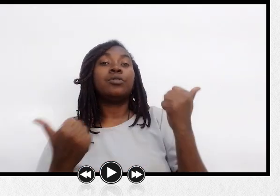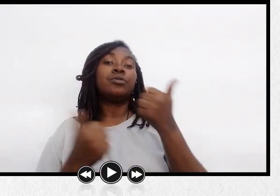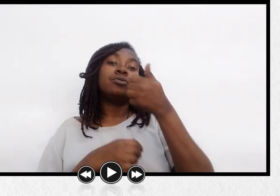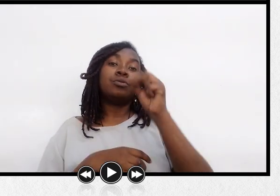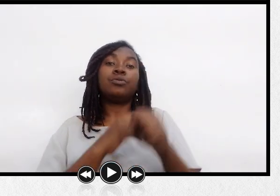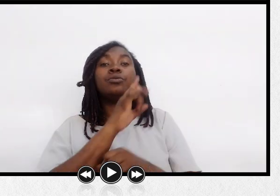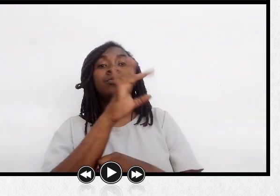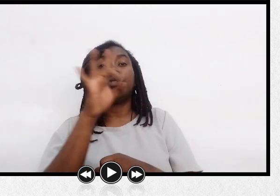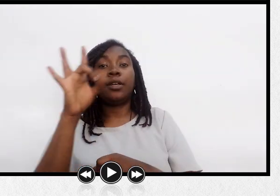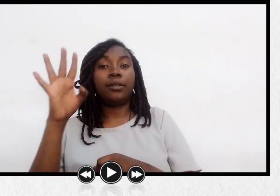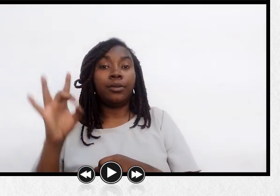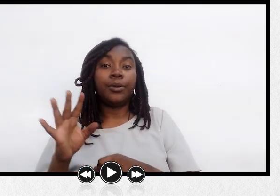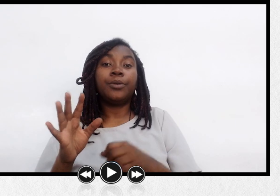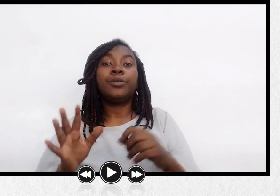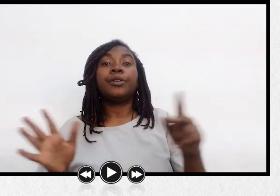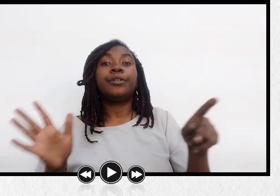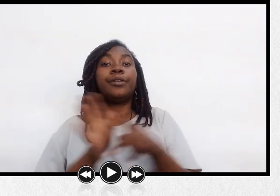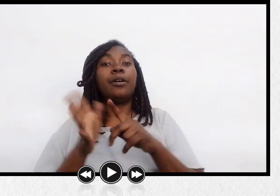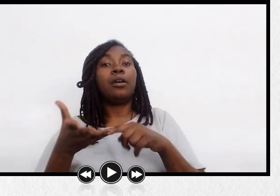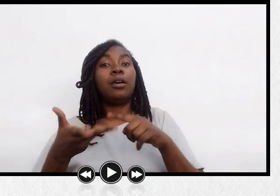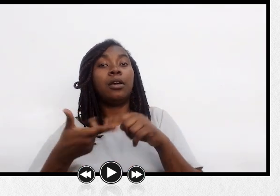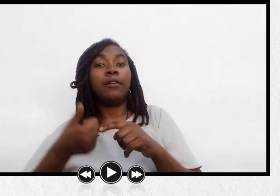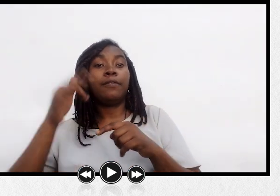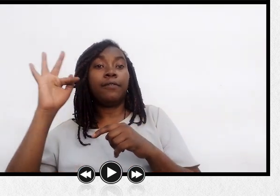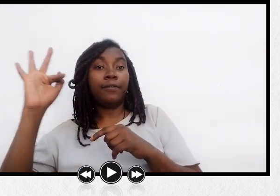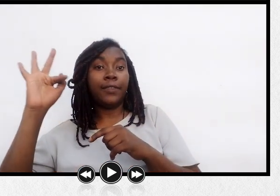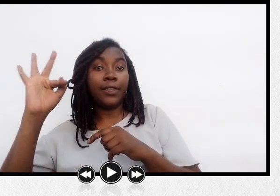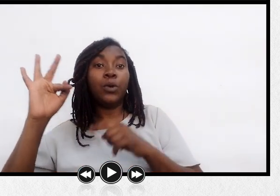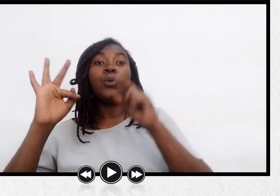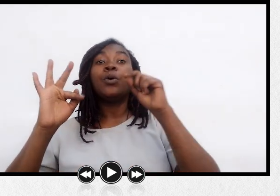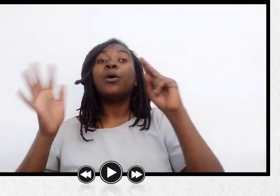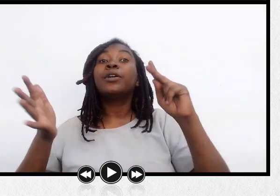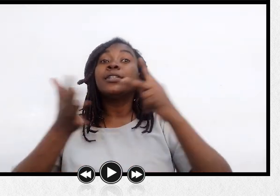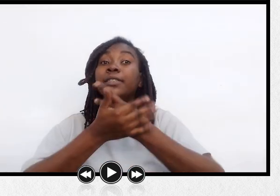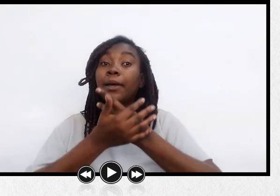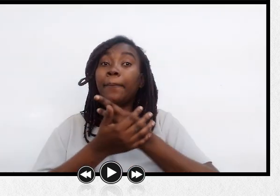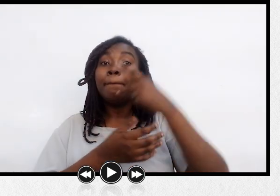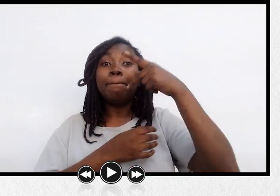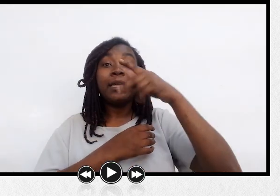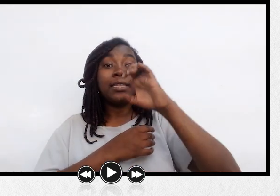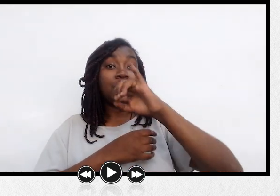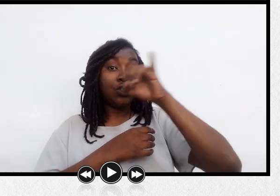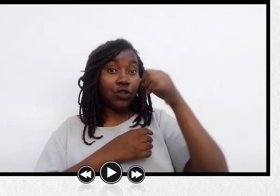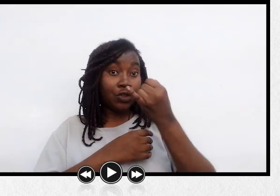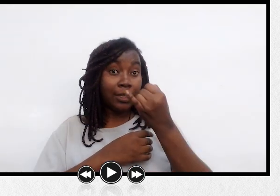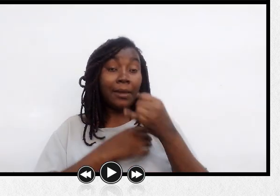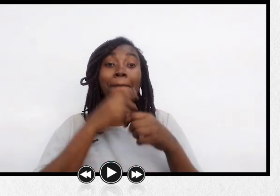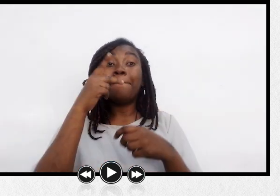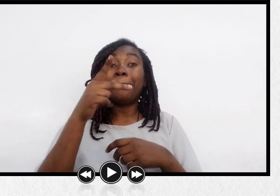um. Na composição federal, o que aconteceu com o PCJ? O